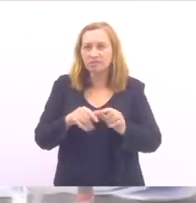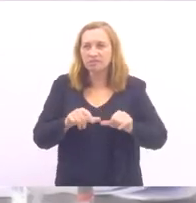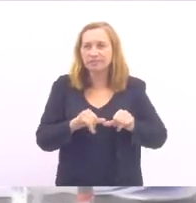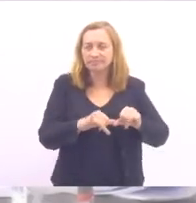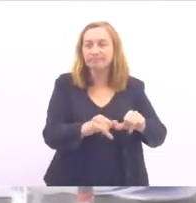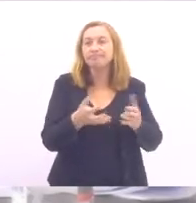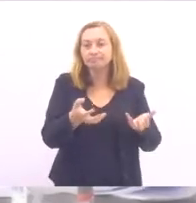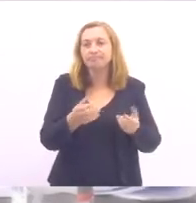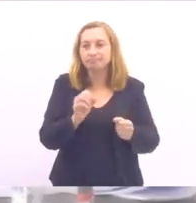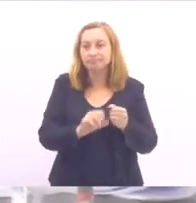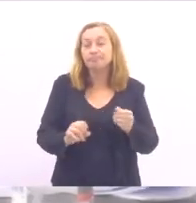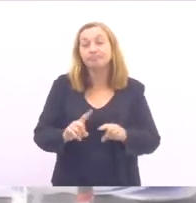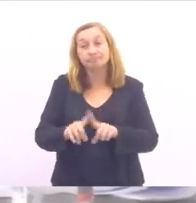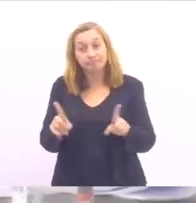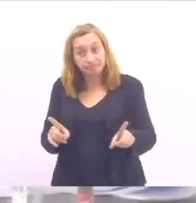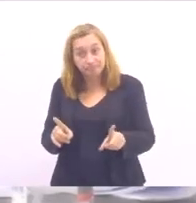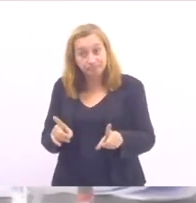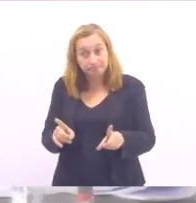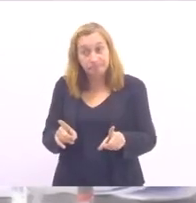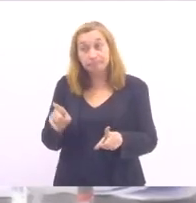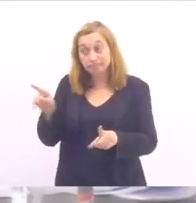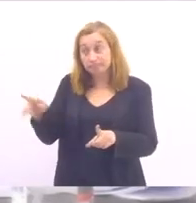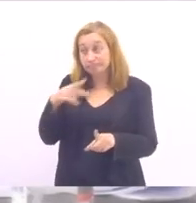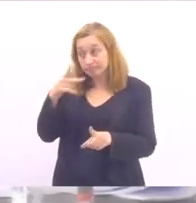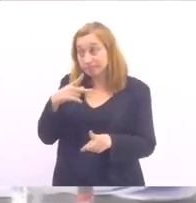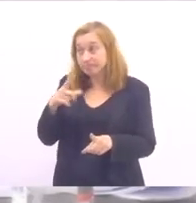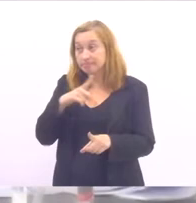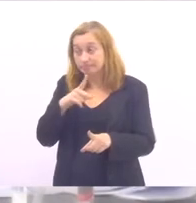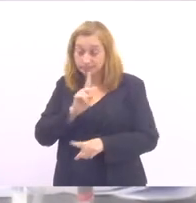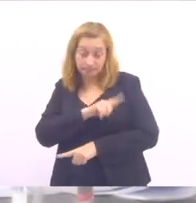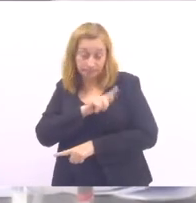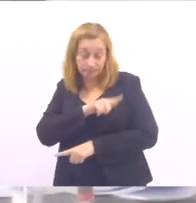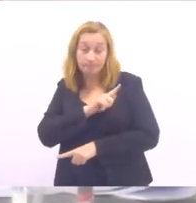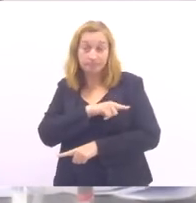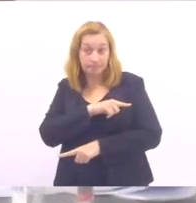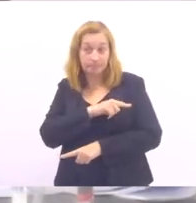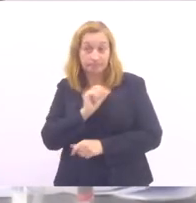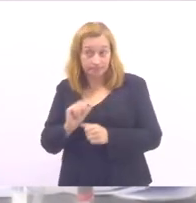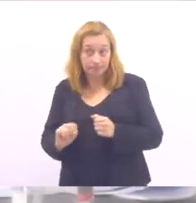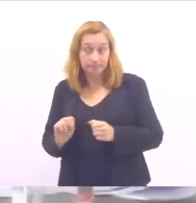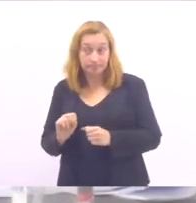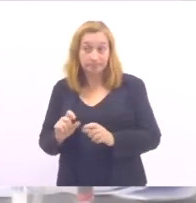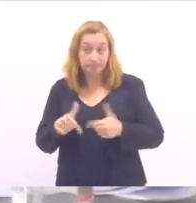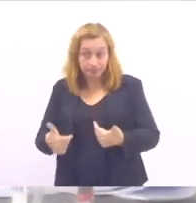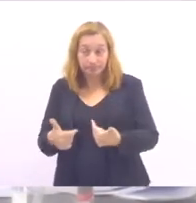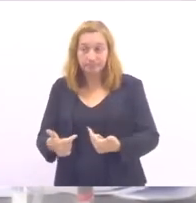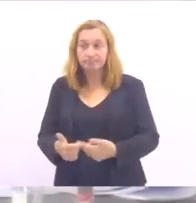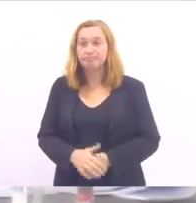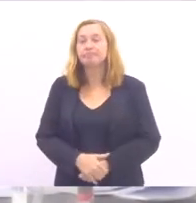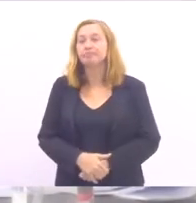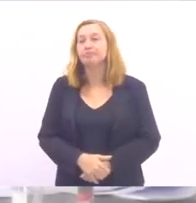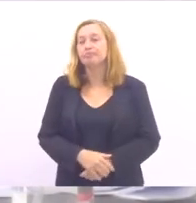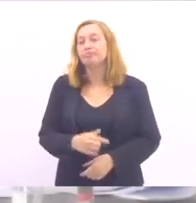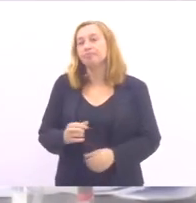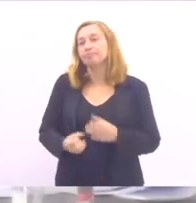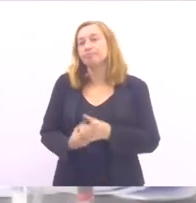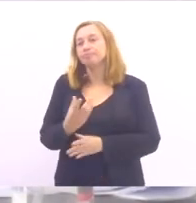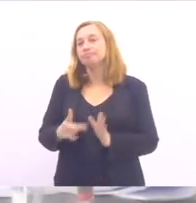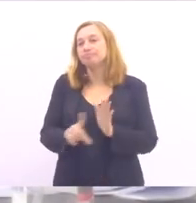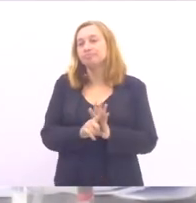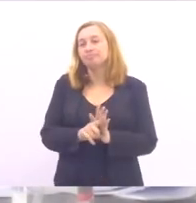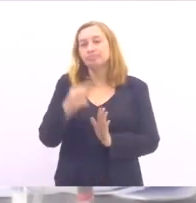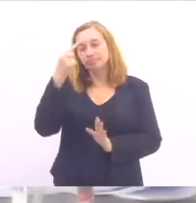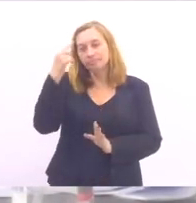querem fazer desde que, é o que você está dizendo, que tenha uma gestão que faça isso funcionar. Quando eu fiz essa lei, qual é que era a